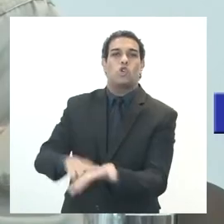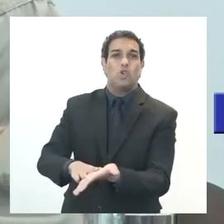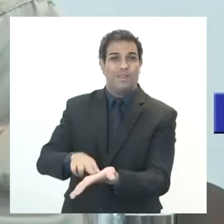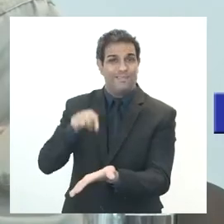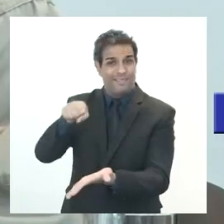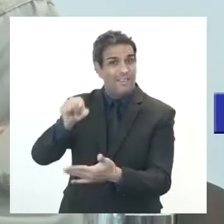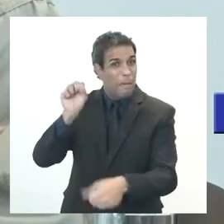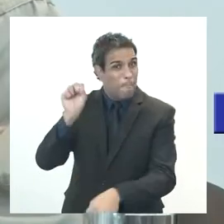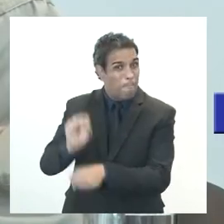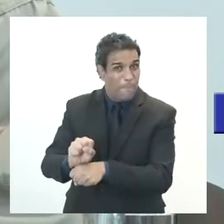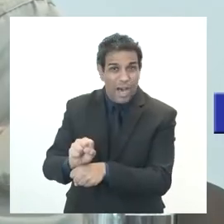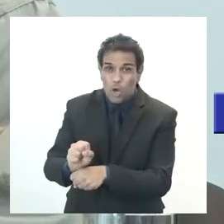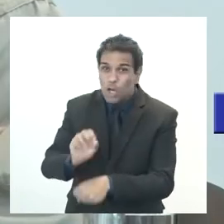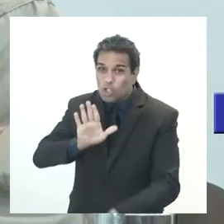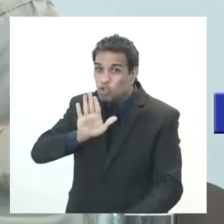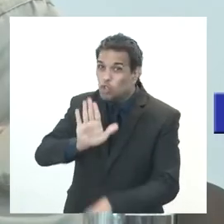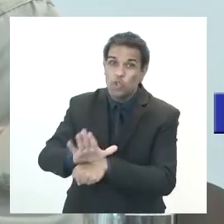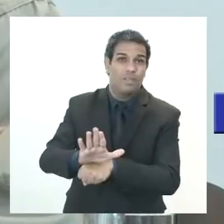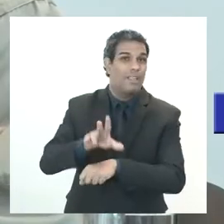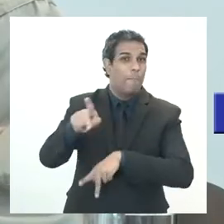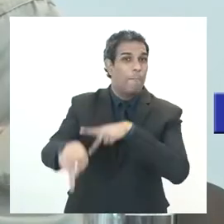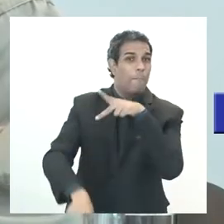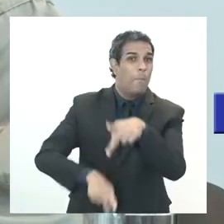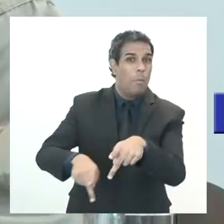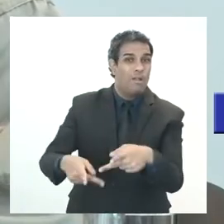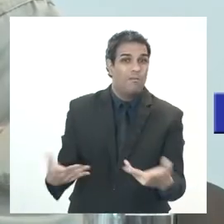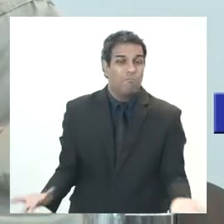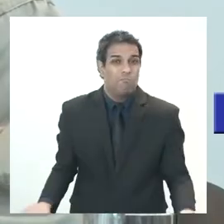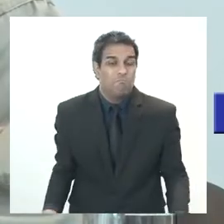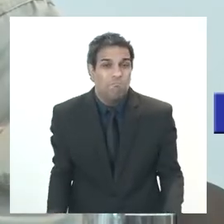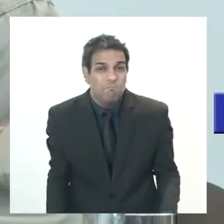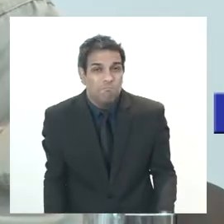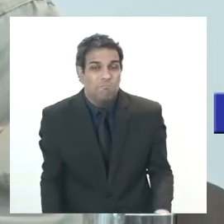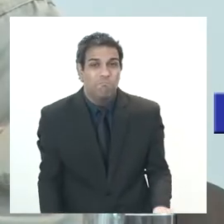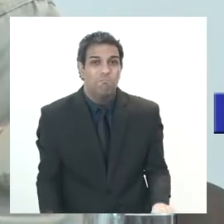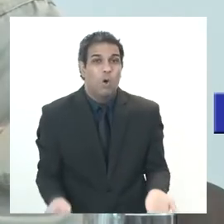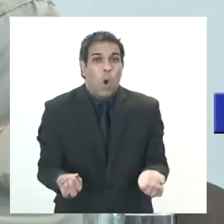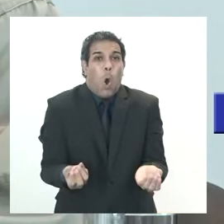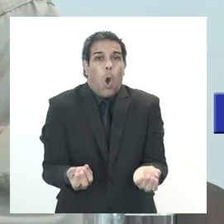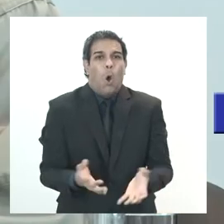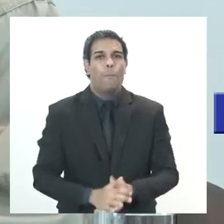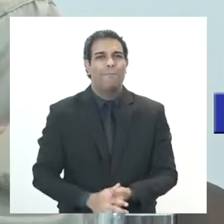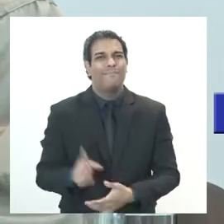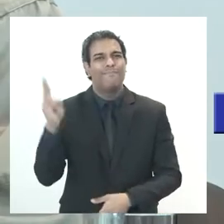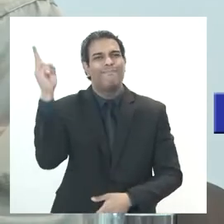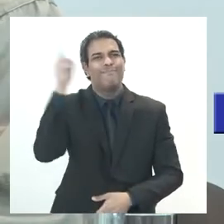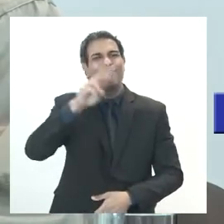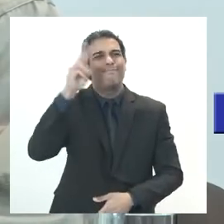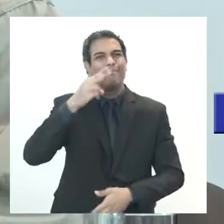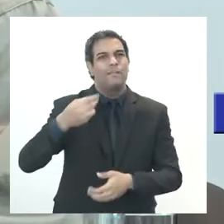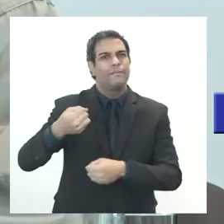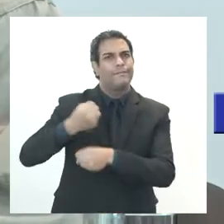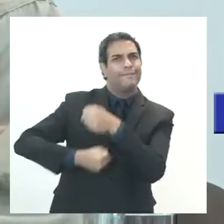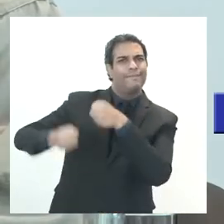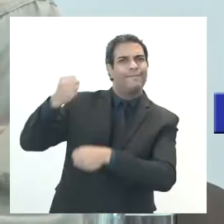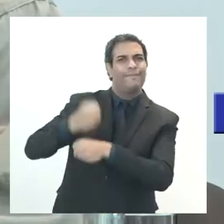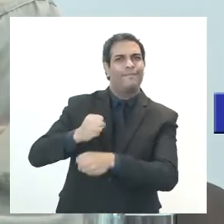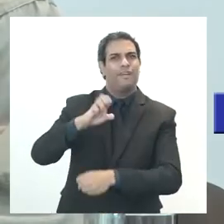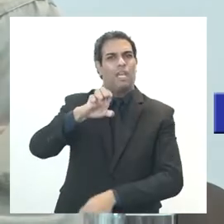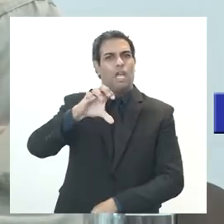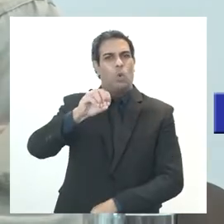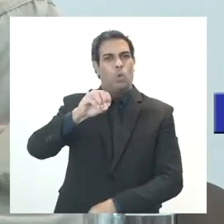isso correio deixou de prestar o exame serviço que presta para a sociedade e aí nós não vamos lá da eco-92 que a logística também é do correio